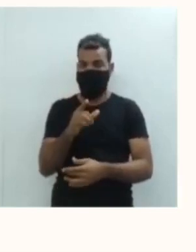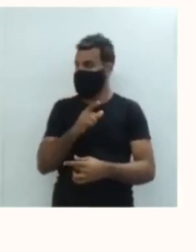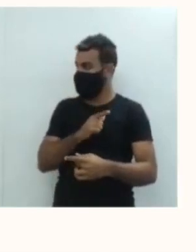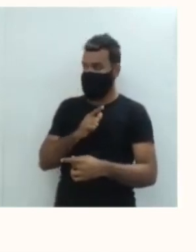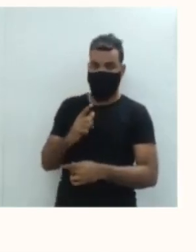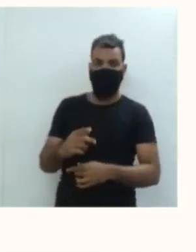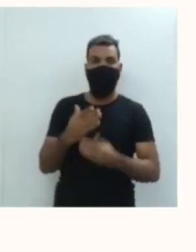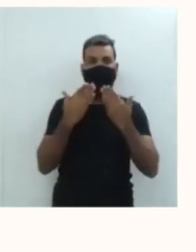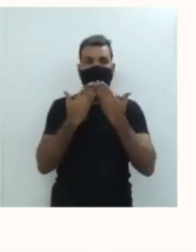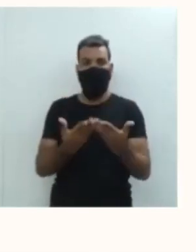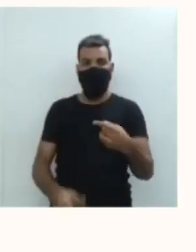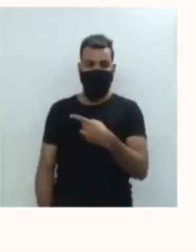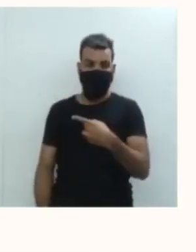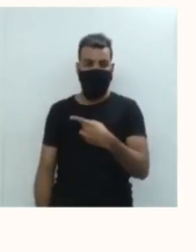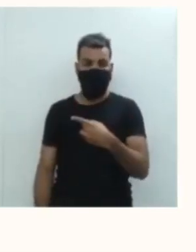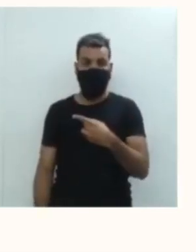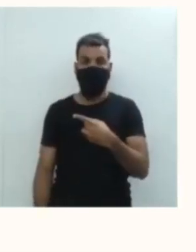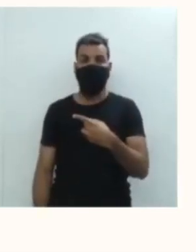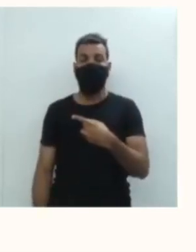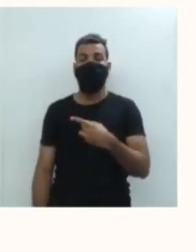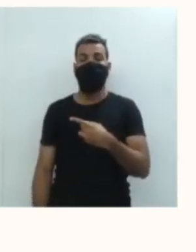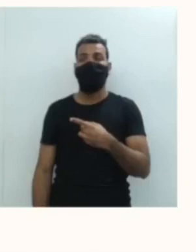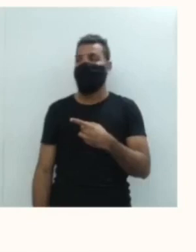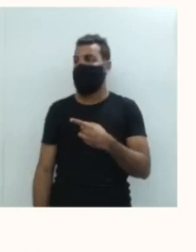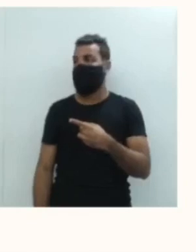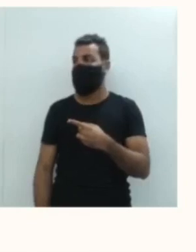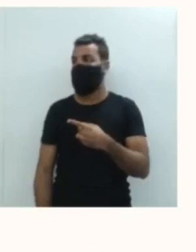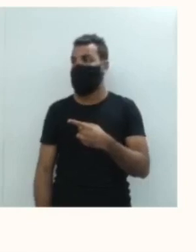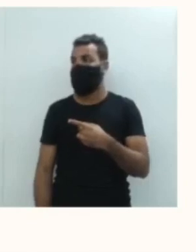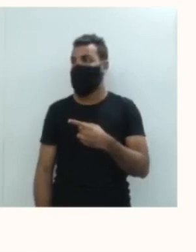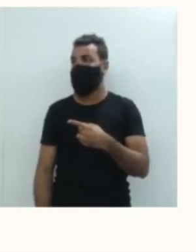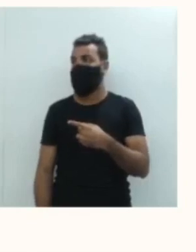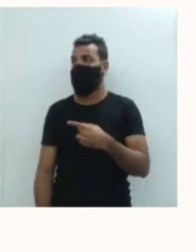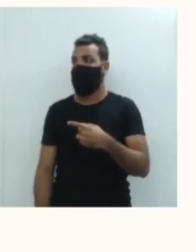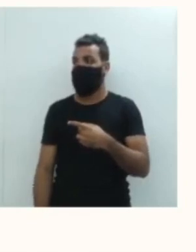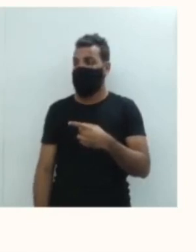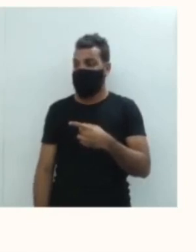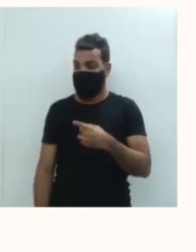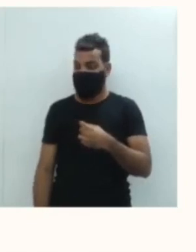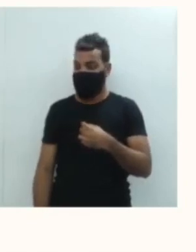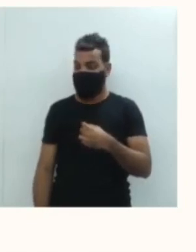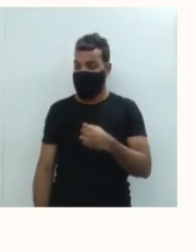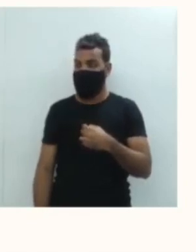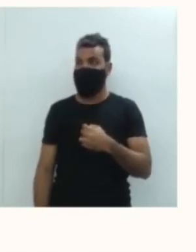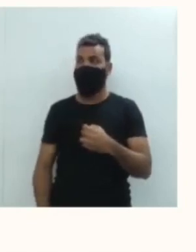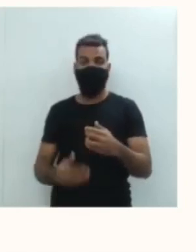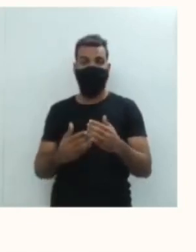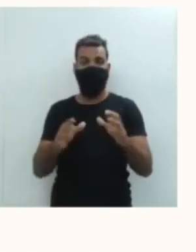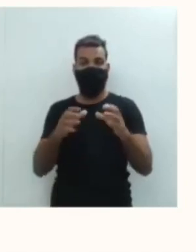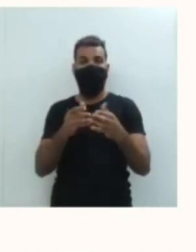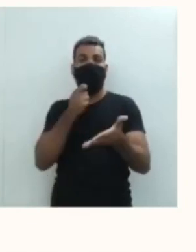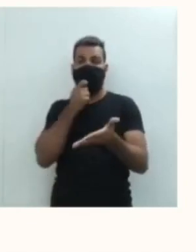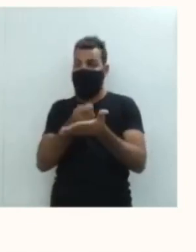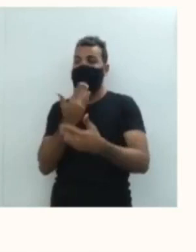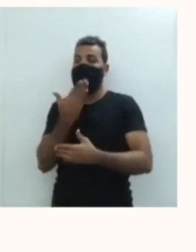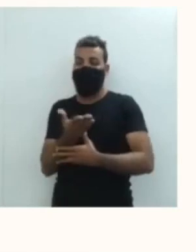classe pedido nós temos aqui que forma de pagamento na nossa classe pedido Ele tá